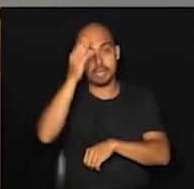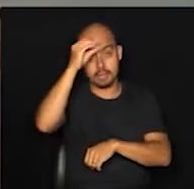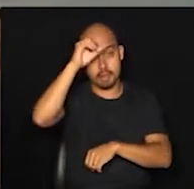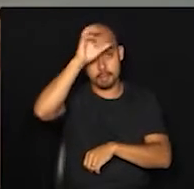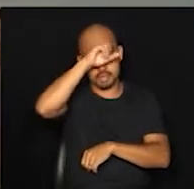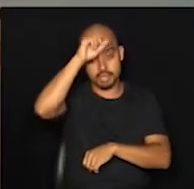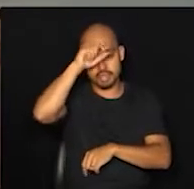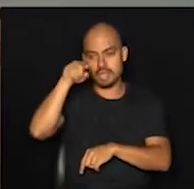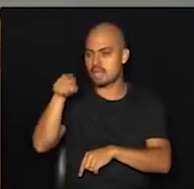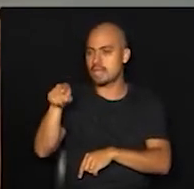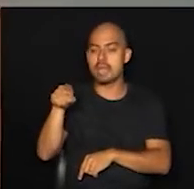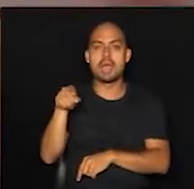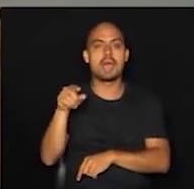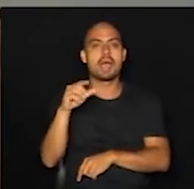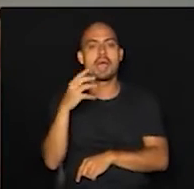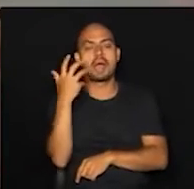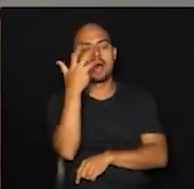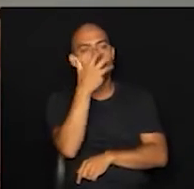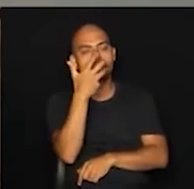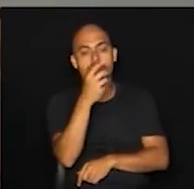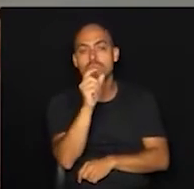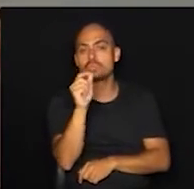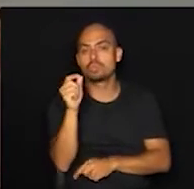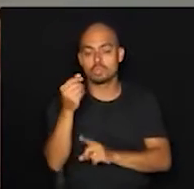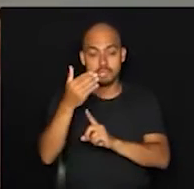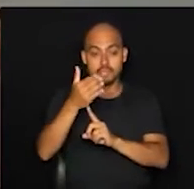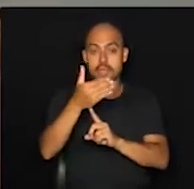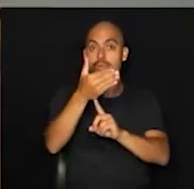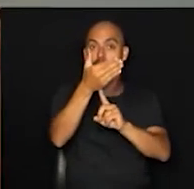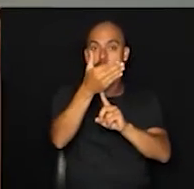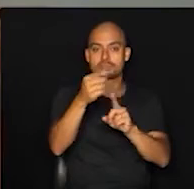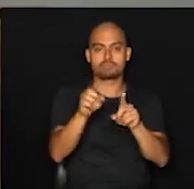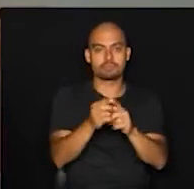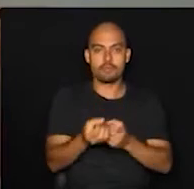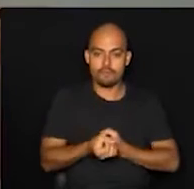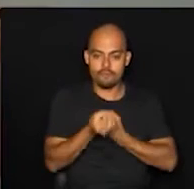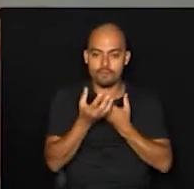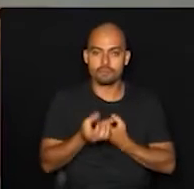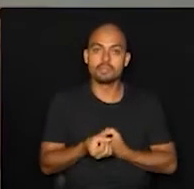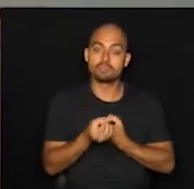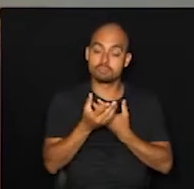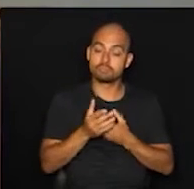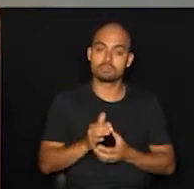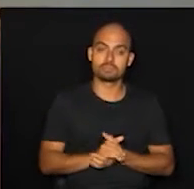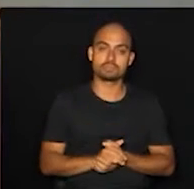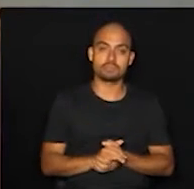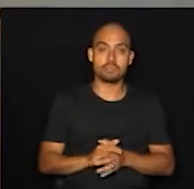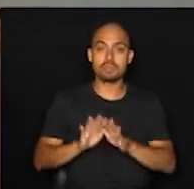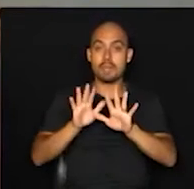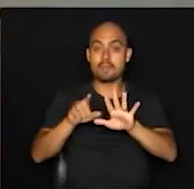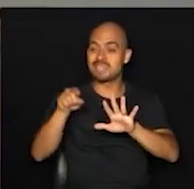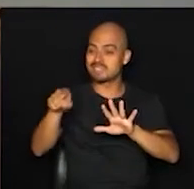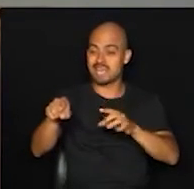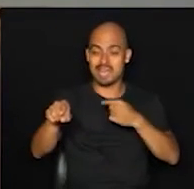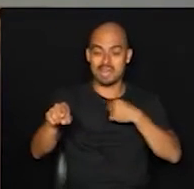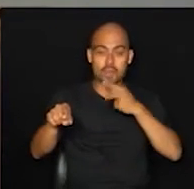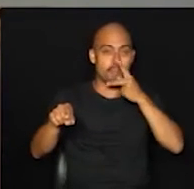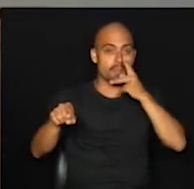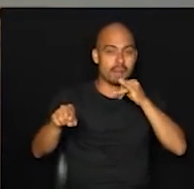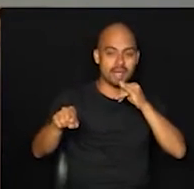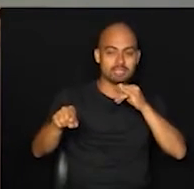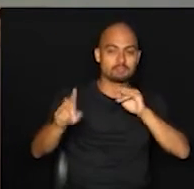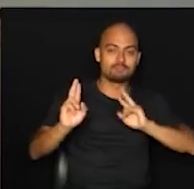tecnologia e inovação. Agora, ela era diferente do pai em diversos aspectos. Os aspectos do seu íntimo, da